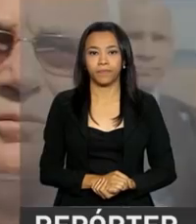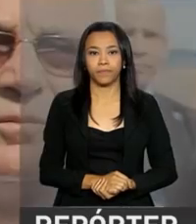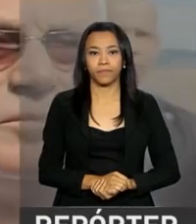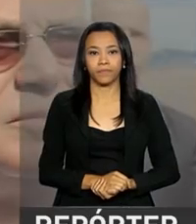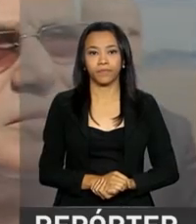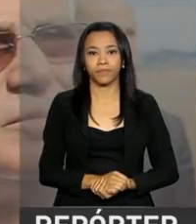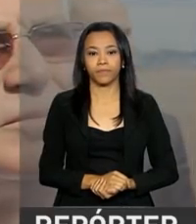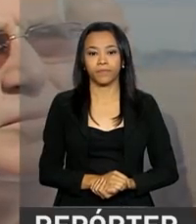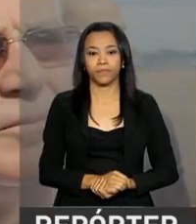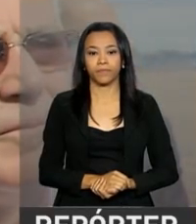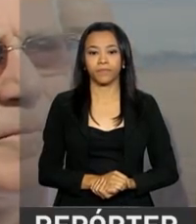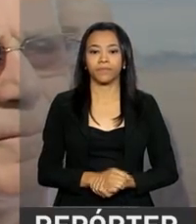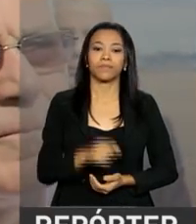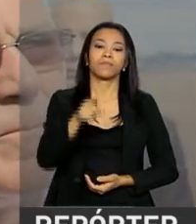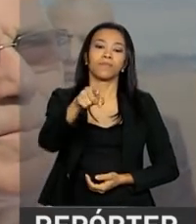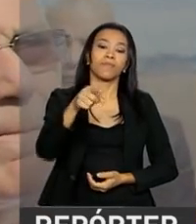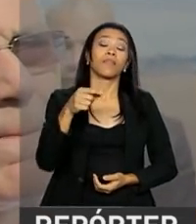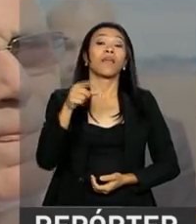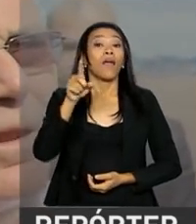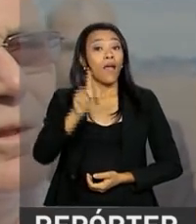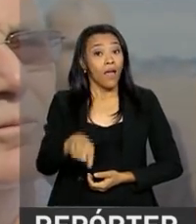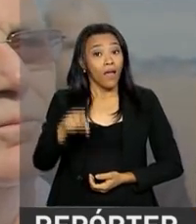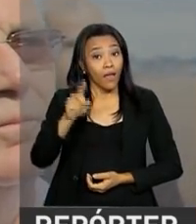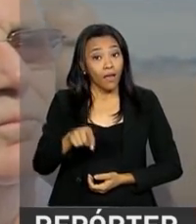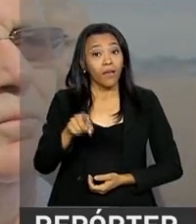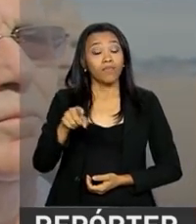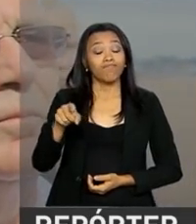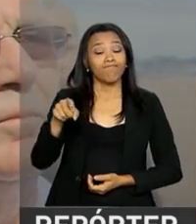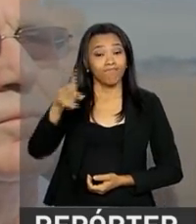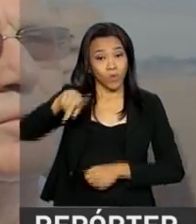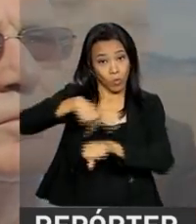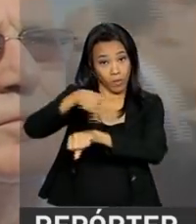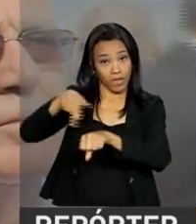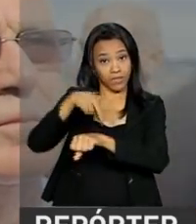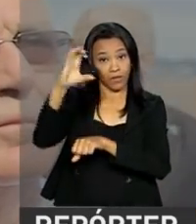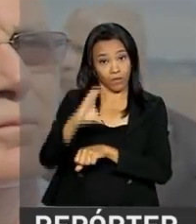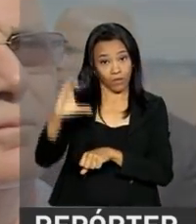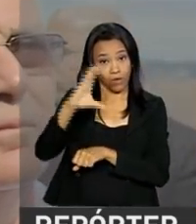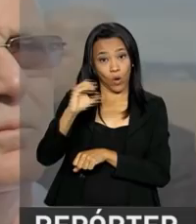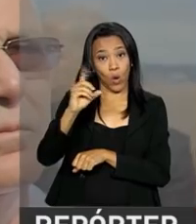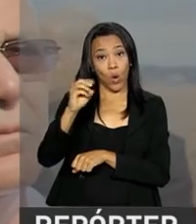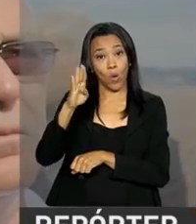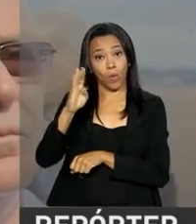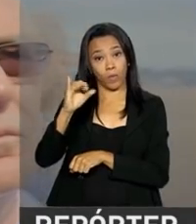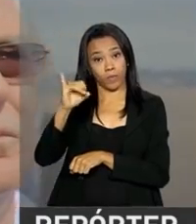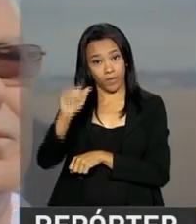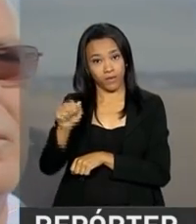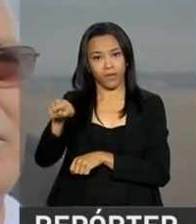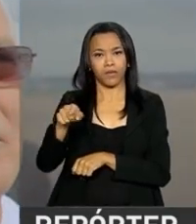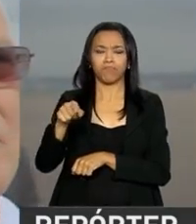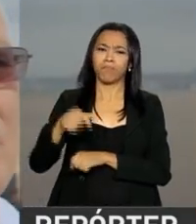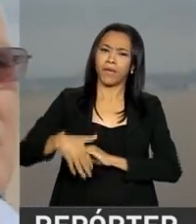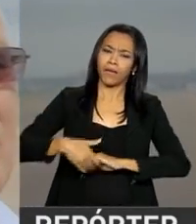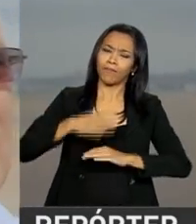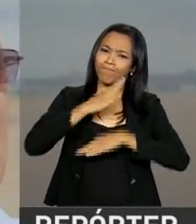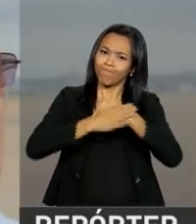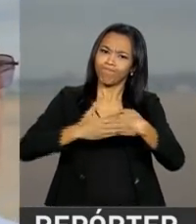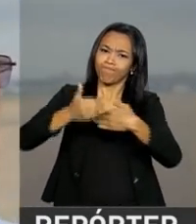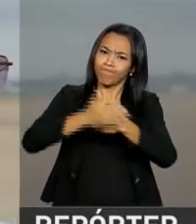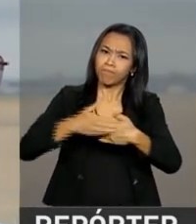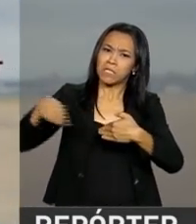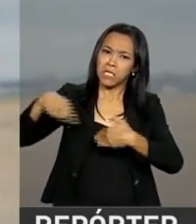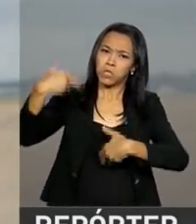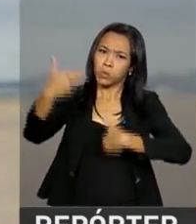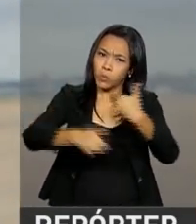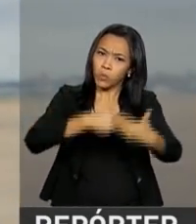ouvi-lo representa uma justa Retribuição solidariedade pela emocionante solidariedade e